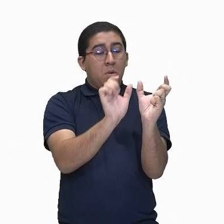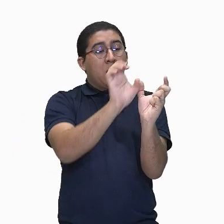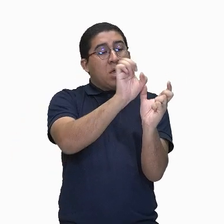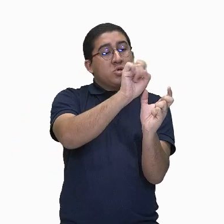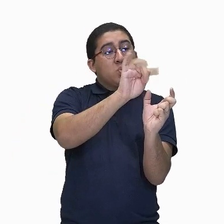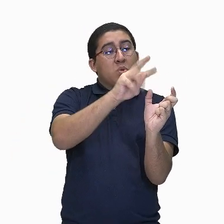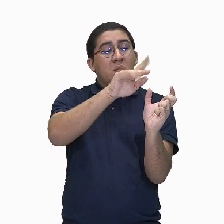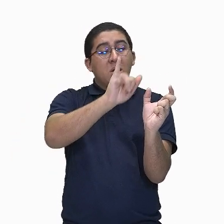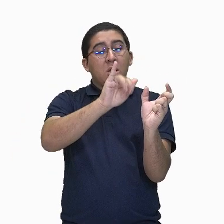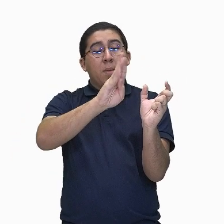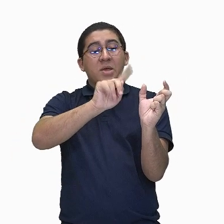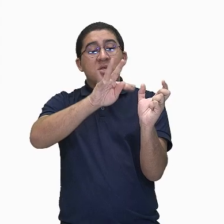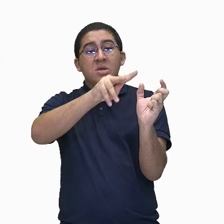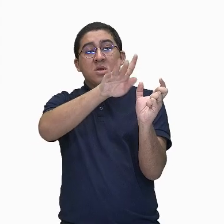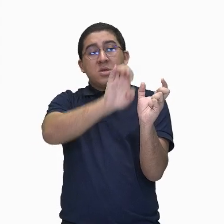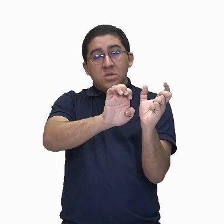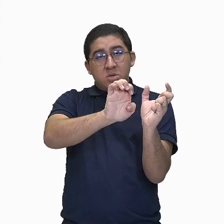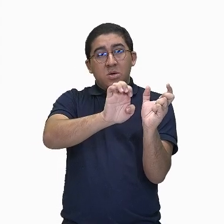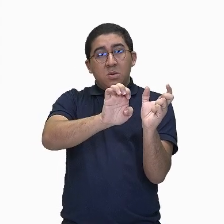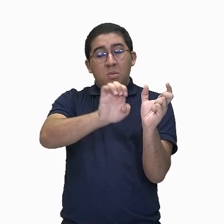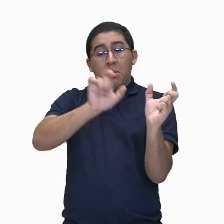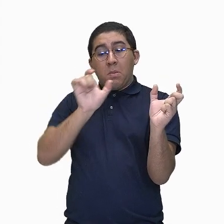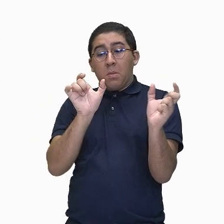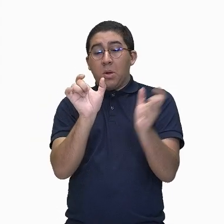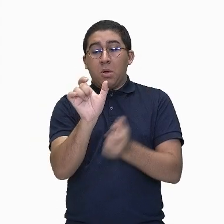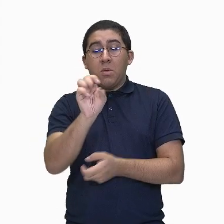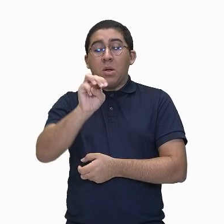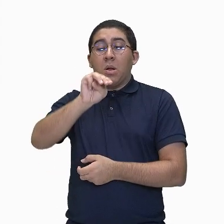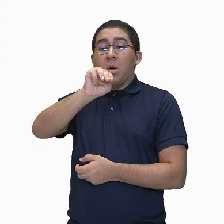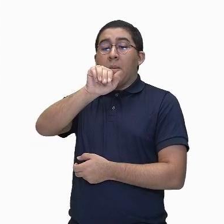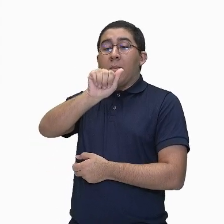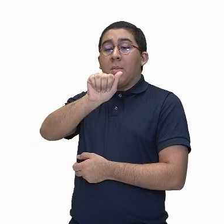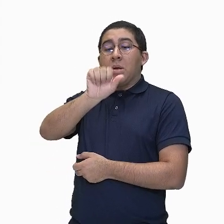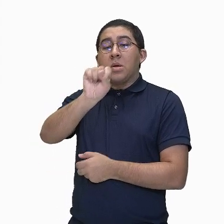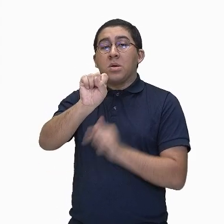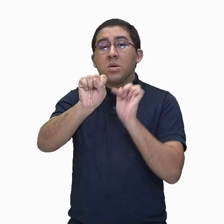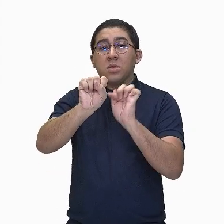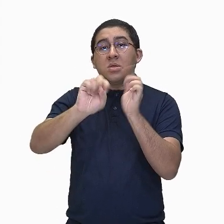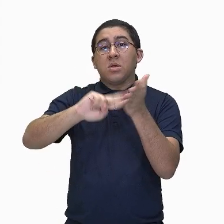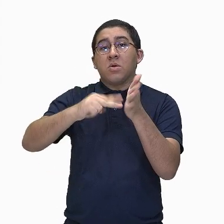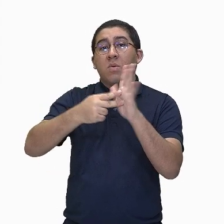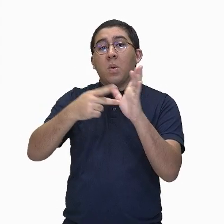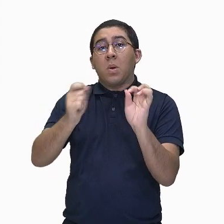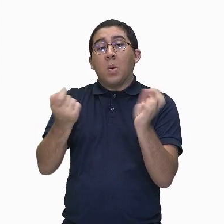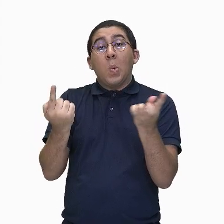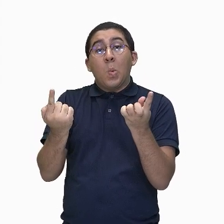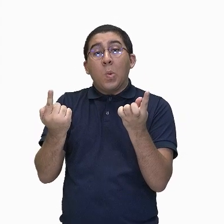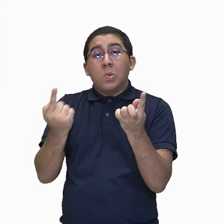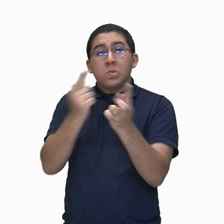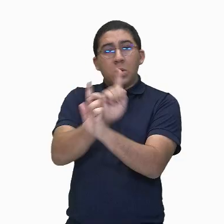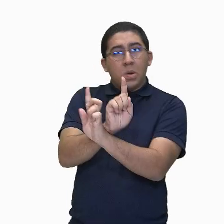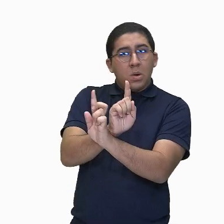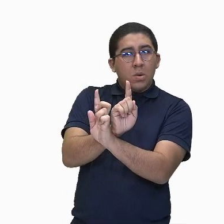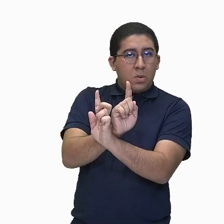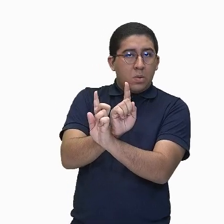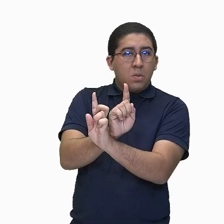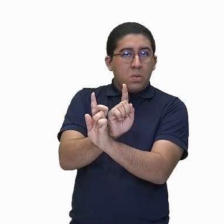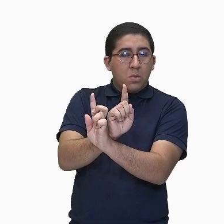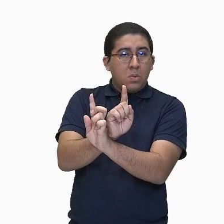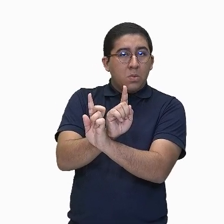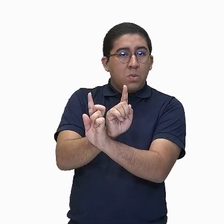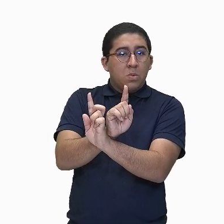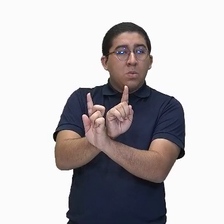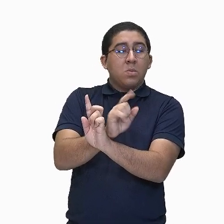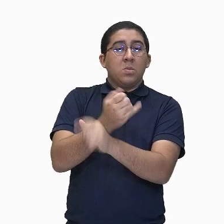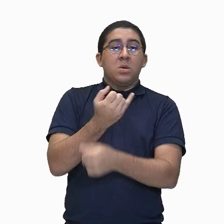utilizo a conjunção mais, eu já vou contradizer o que está escrito na primeira oração. Se eu estudei bastante, qual é o sentido